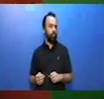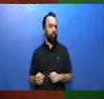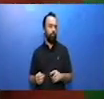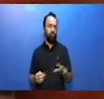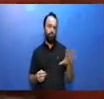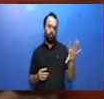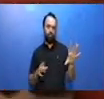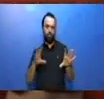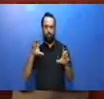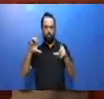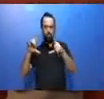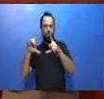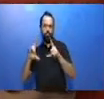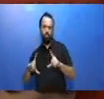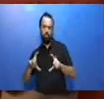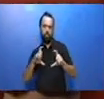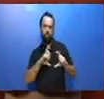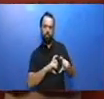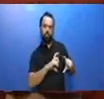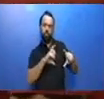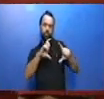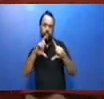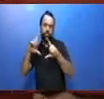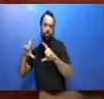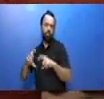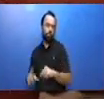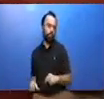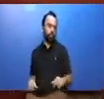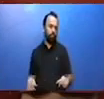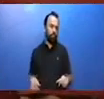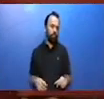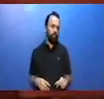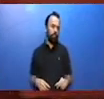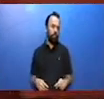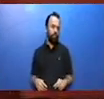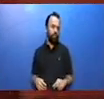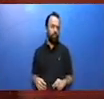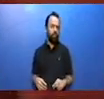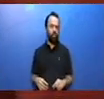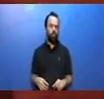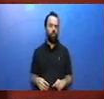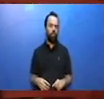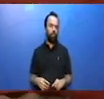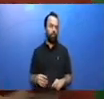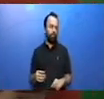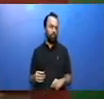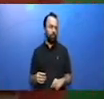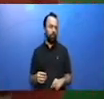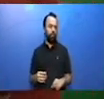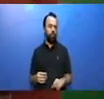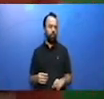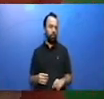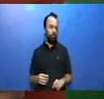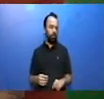Jardim Planalto, Vida Nova Barretos, City Barretos, Cristiano de Carvalho, Los Angeles.